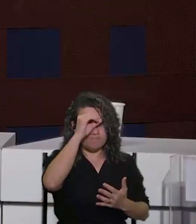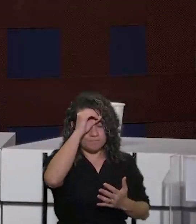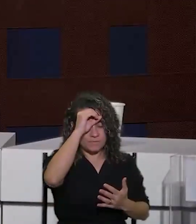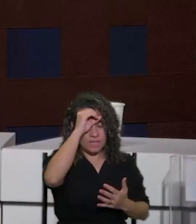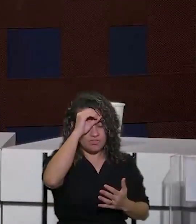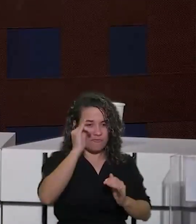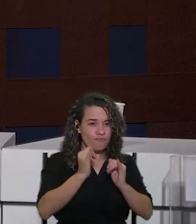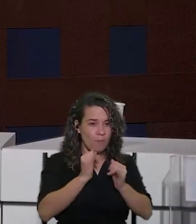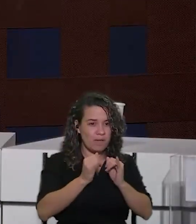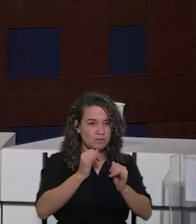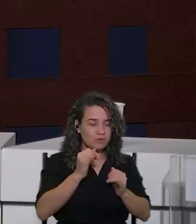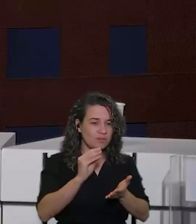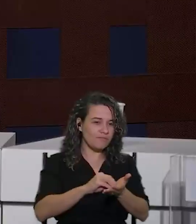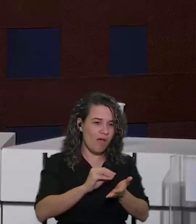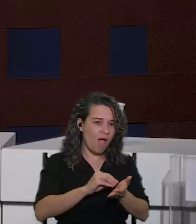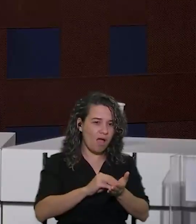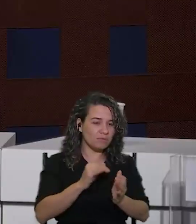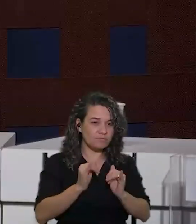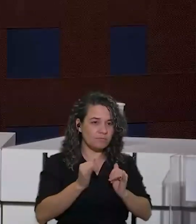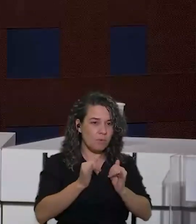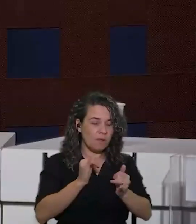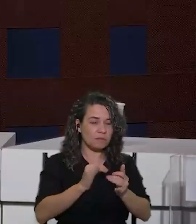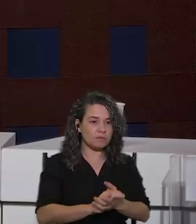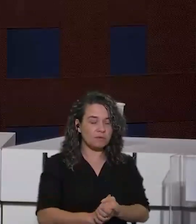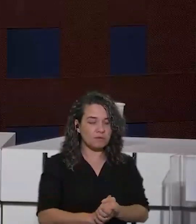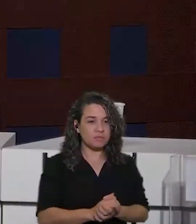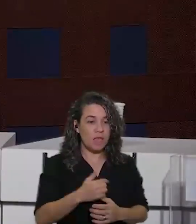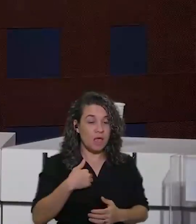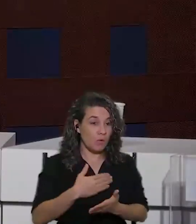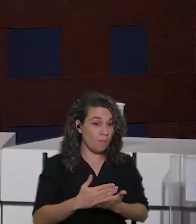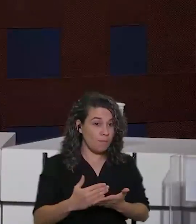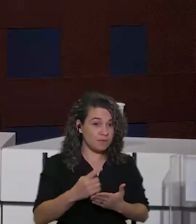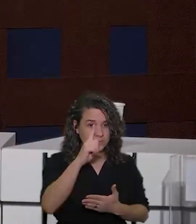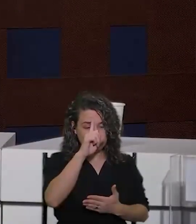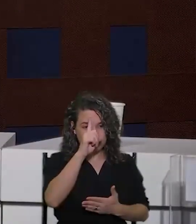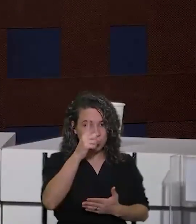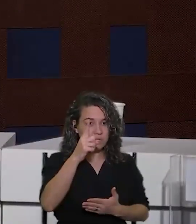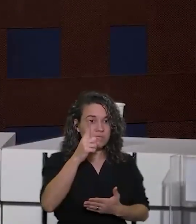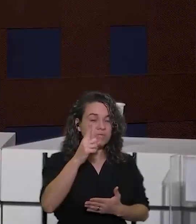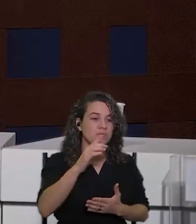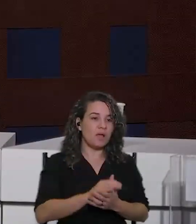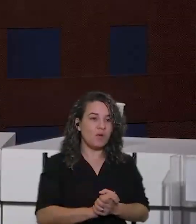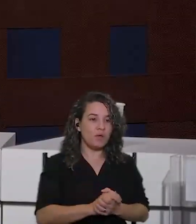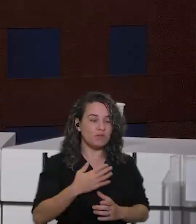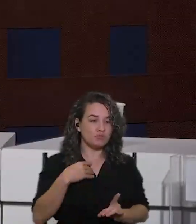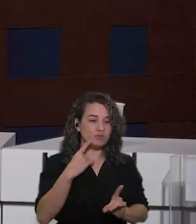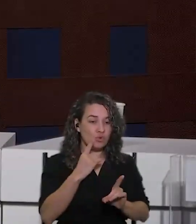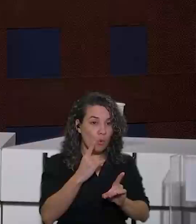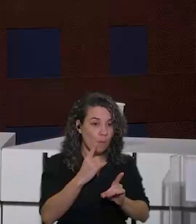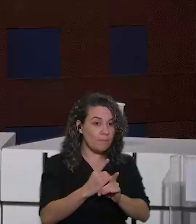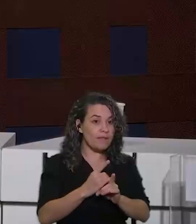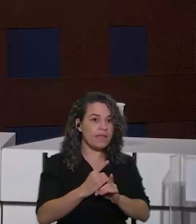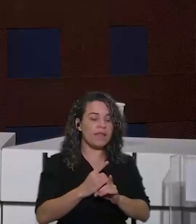muito, como eu disse para vocês, intuitiva, e acabei descobrindo muito mais do que eu esperava. E aí eu não vou contar, porque vocês vão ler